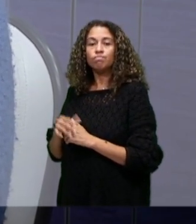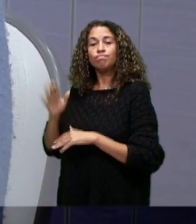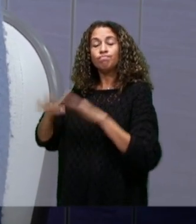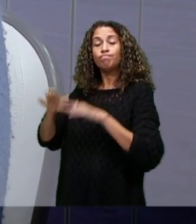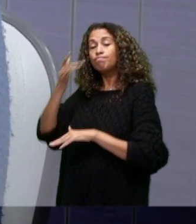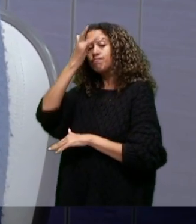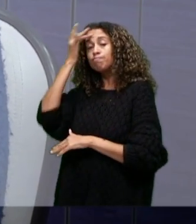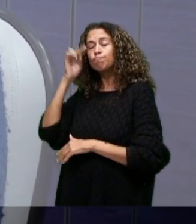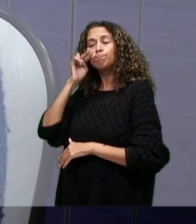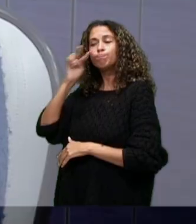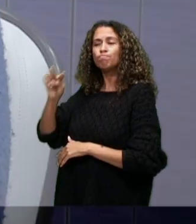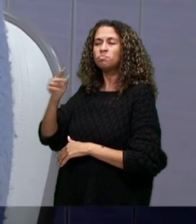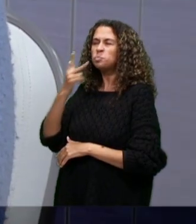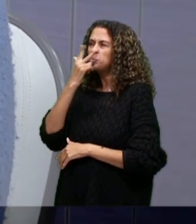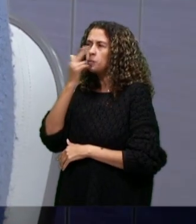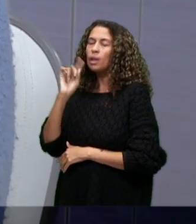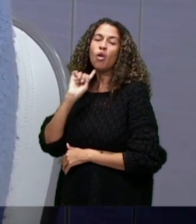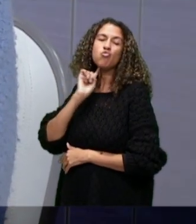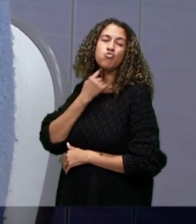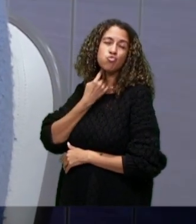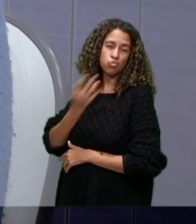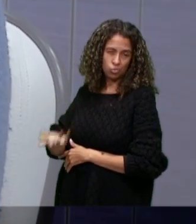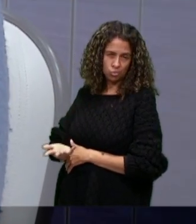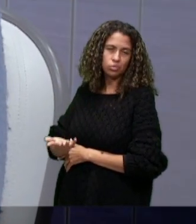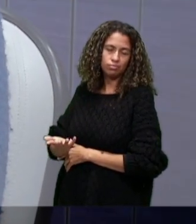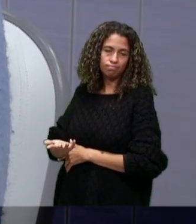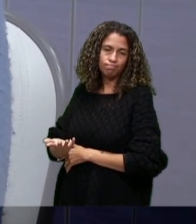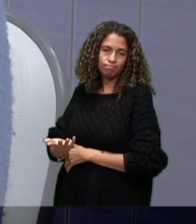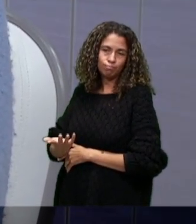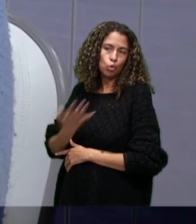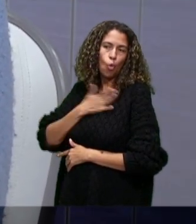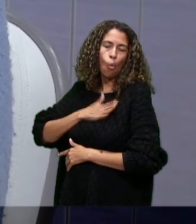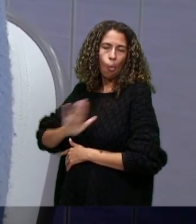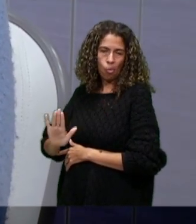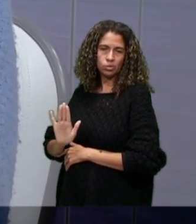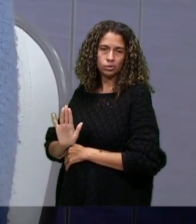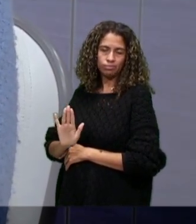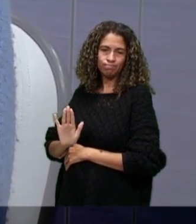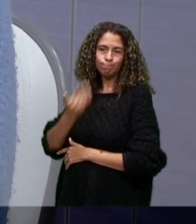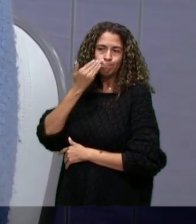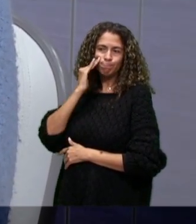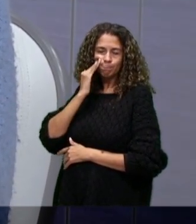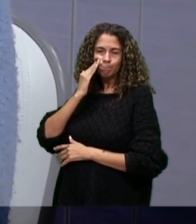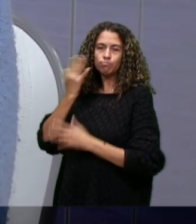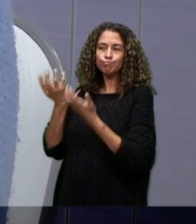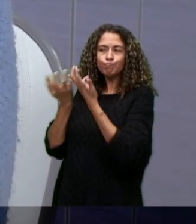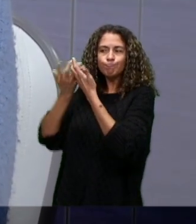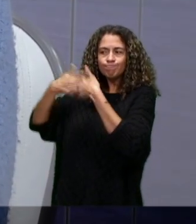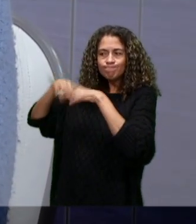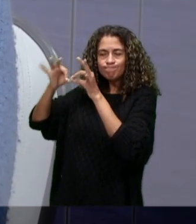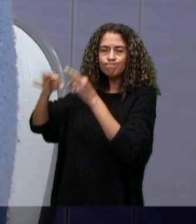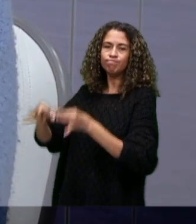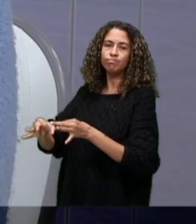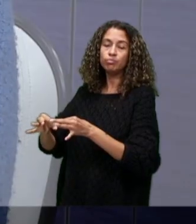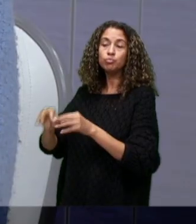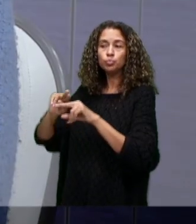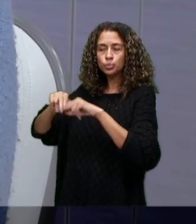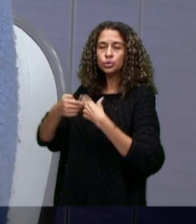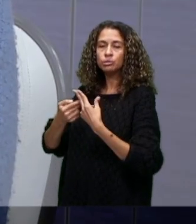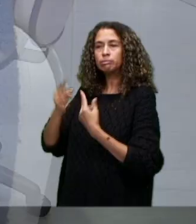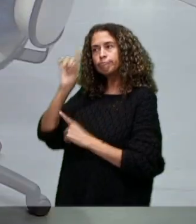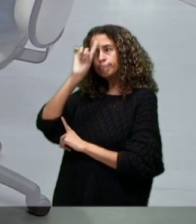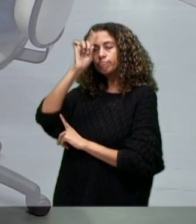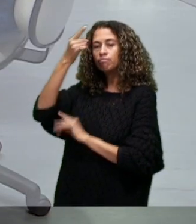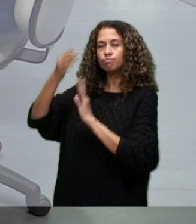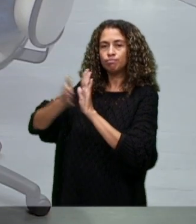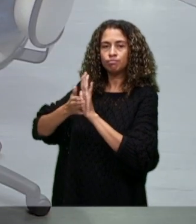das espécies como sujeira, né? Como não compreende aquilo como vida. Então, a ideia é que é o caso